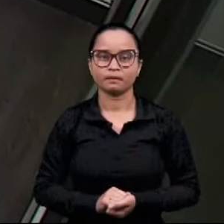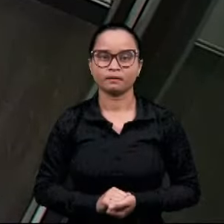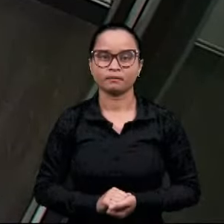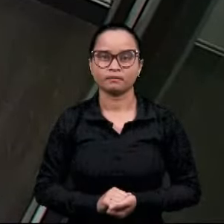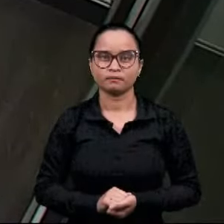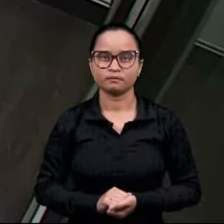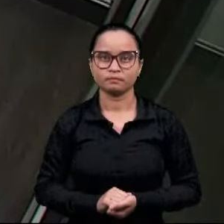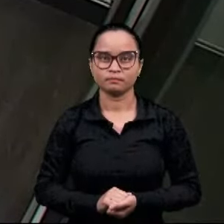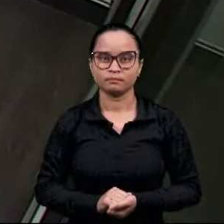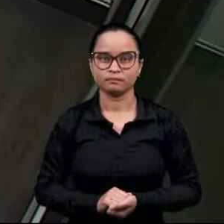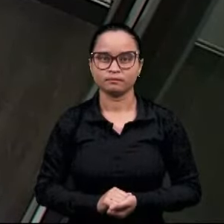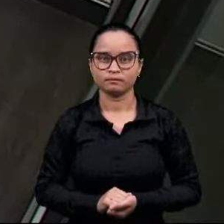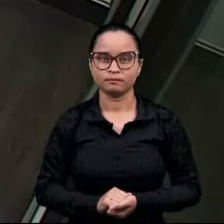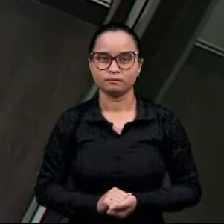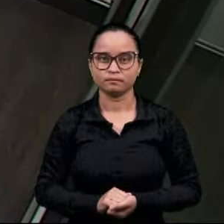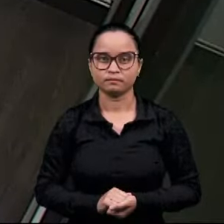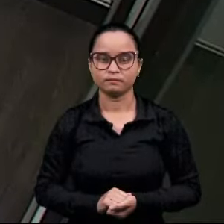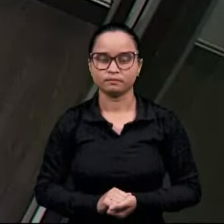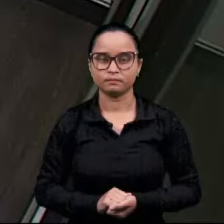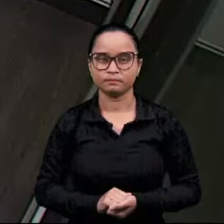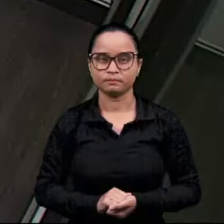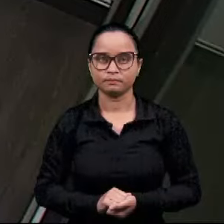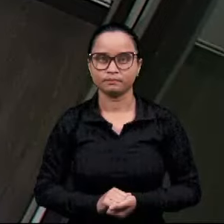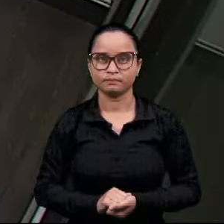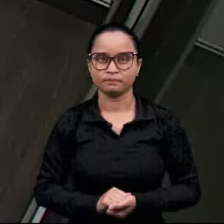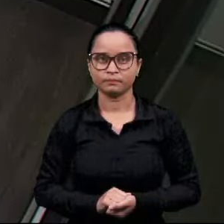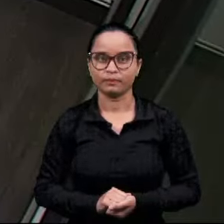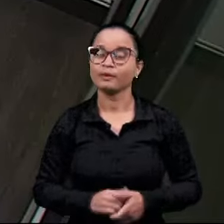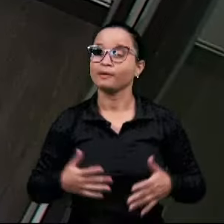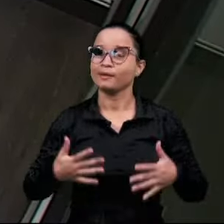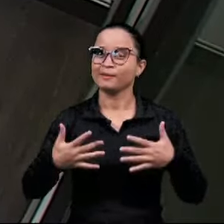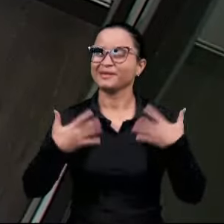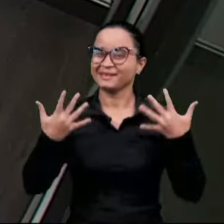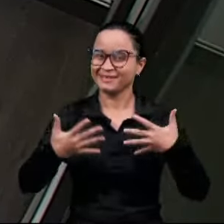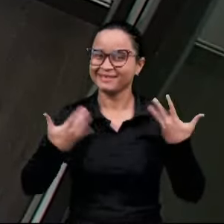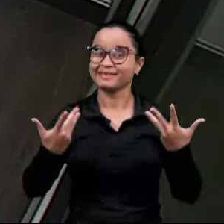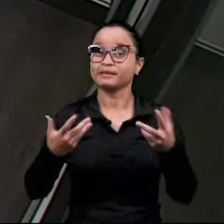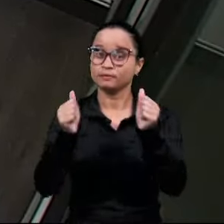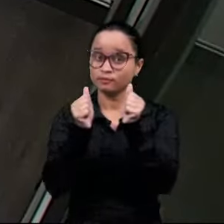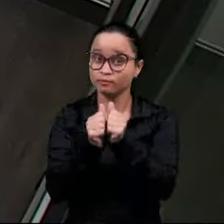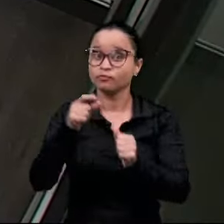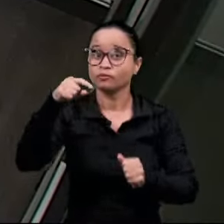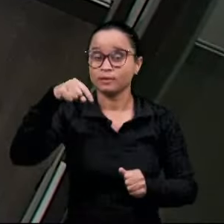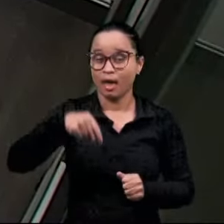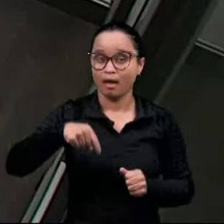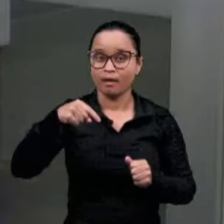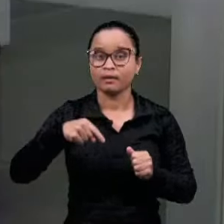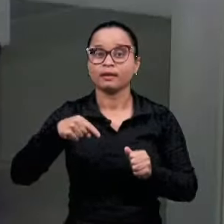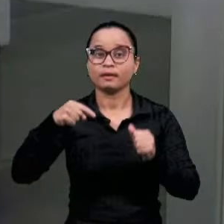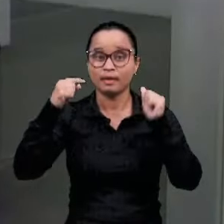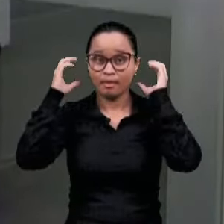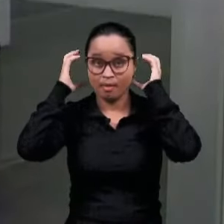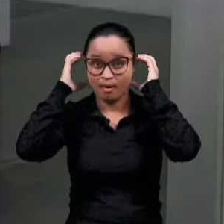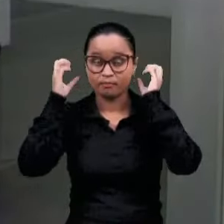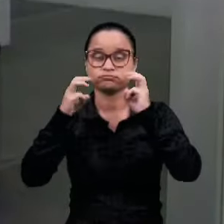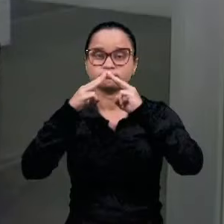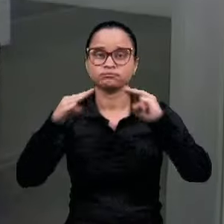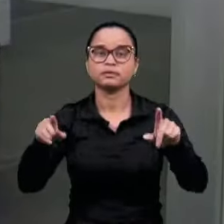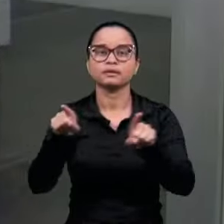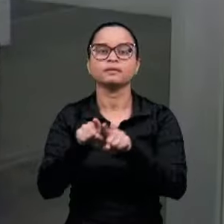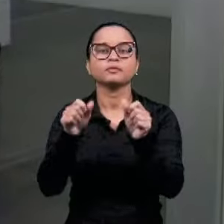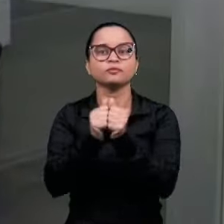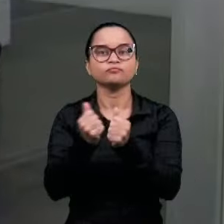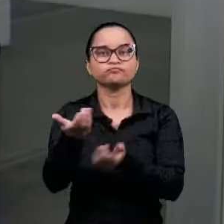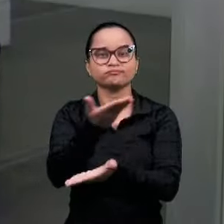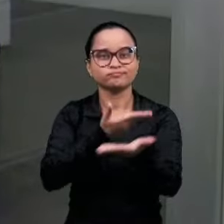novidade estar com você, estar na rádio e estar com os irmãos, na responsabilidade que é,